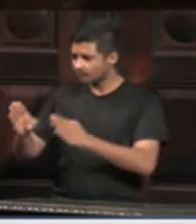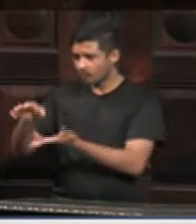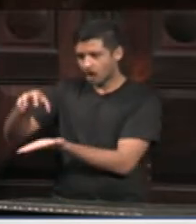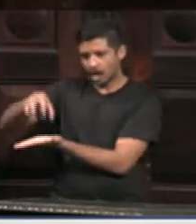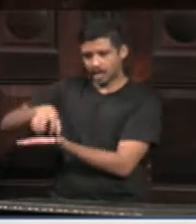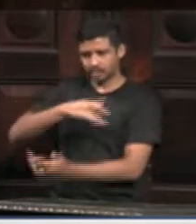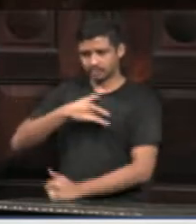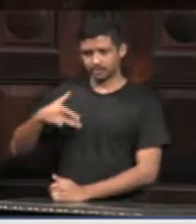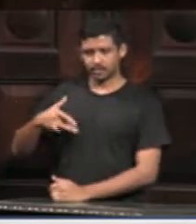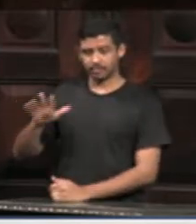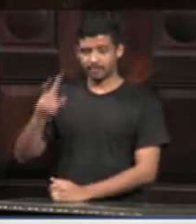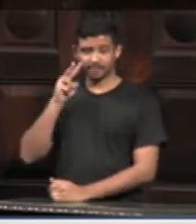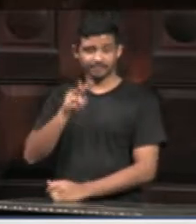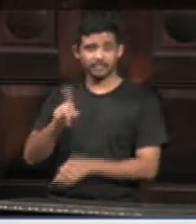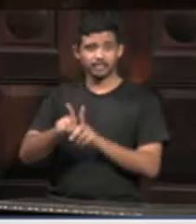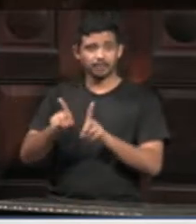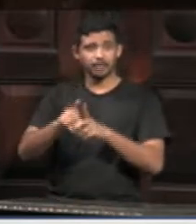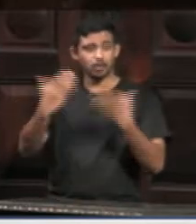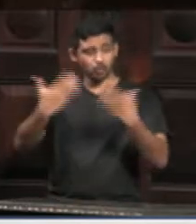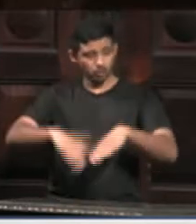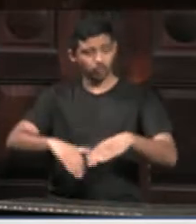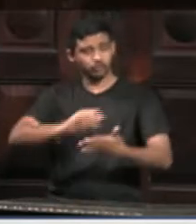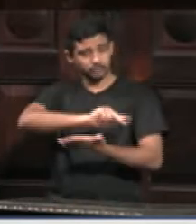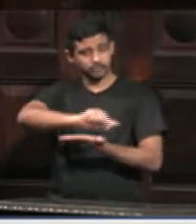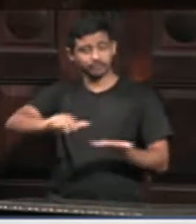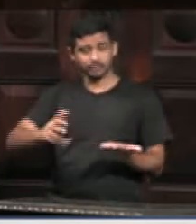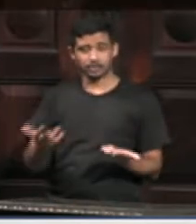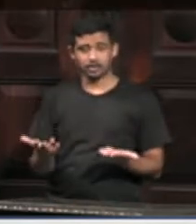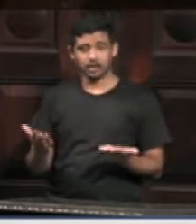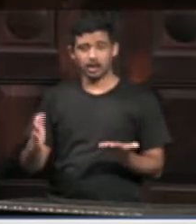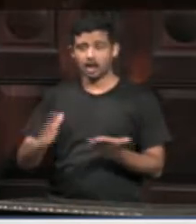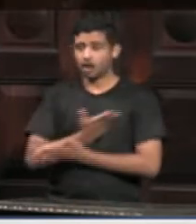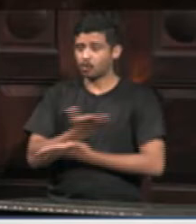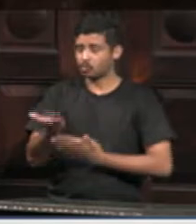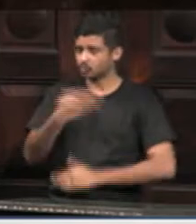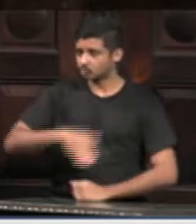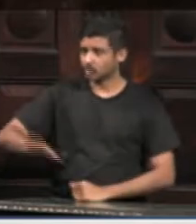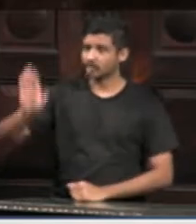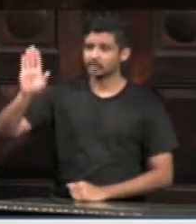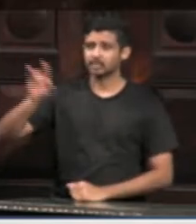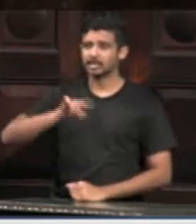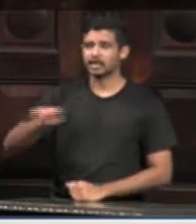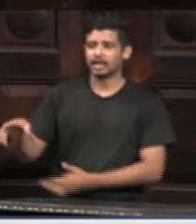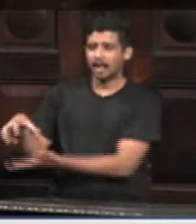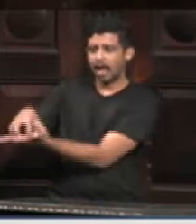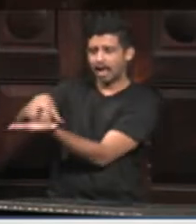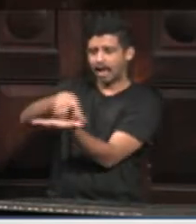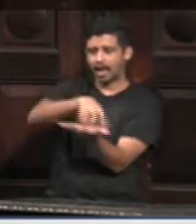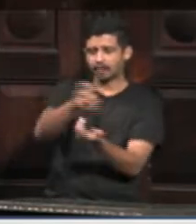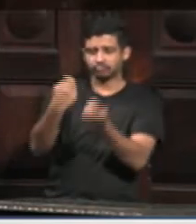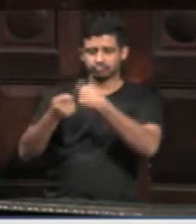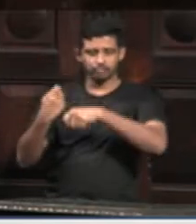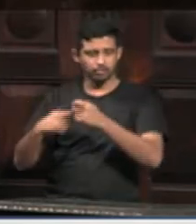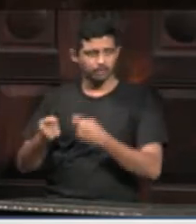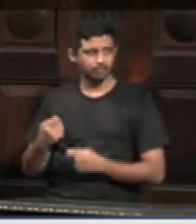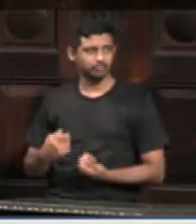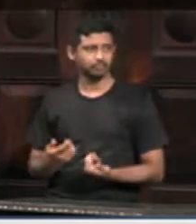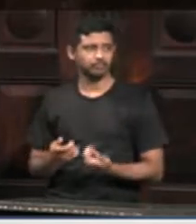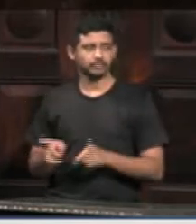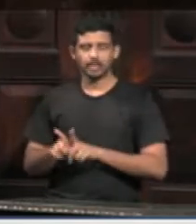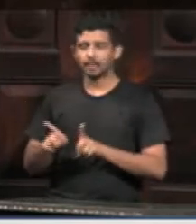concursos realizados. Aqueles candidatos em diversas áreas da administração,